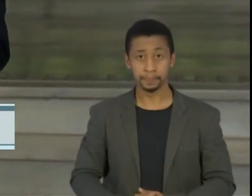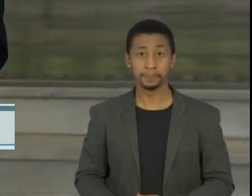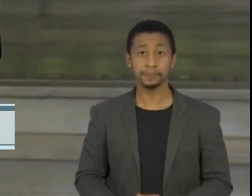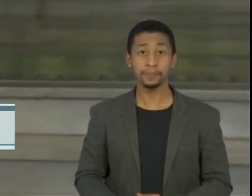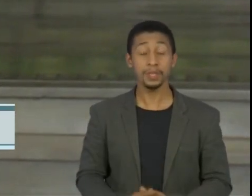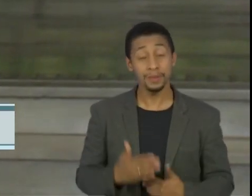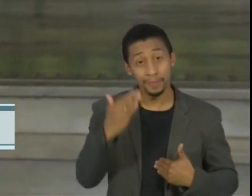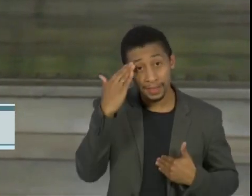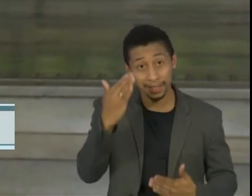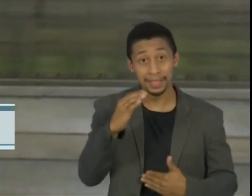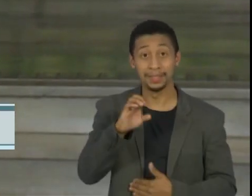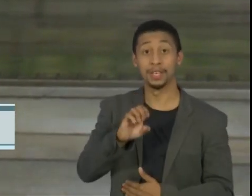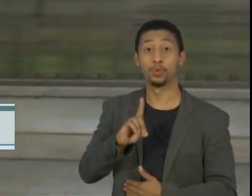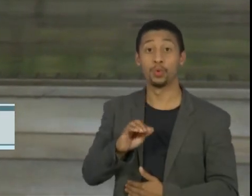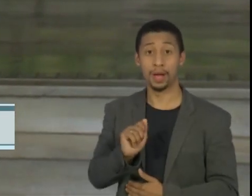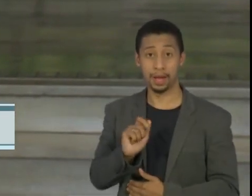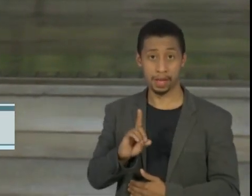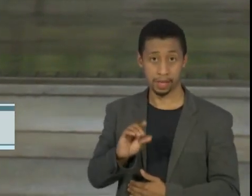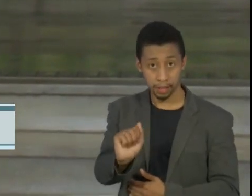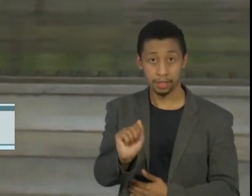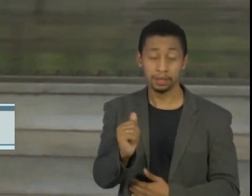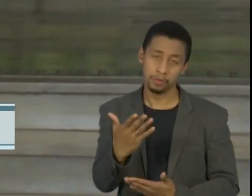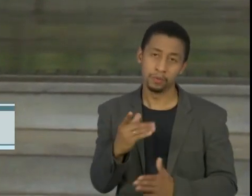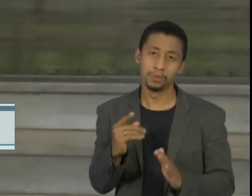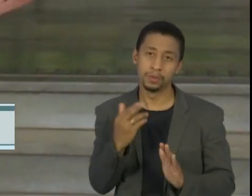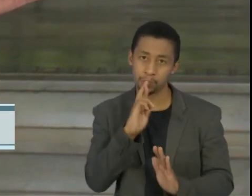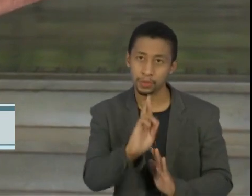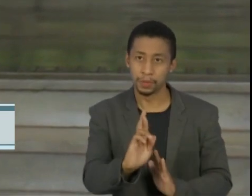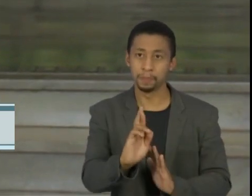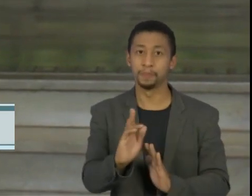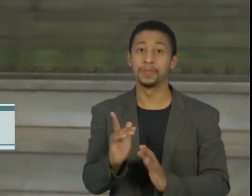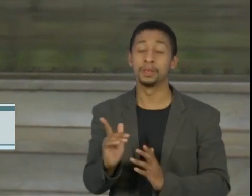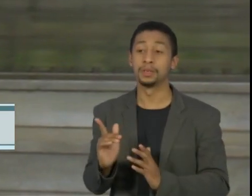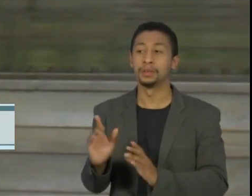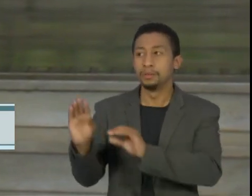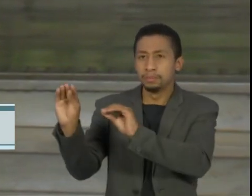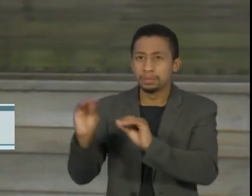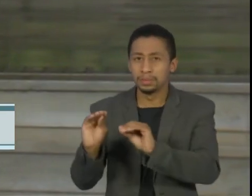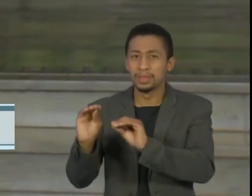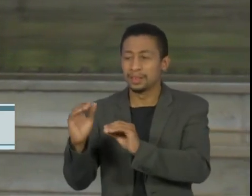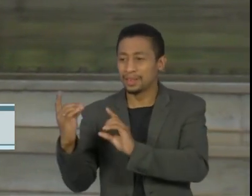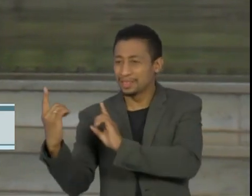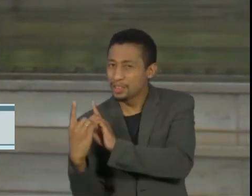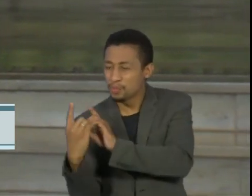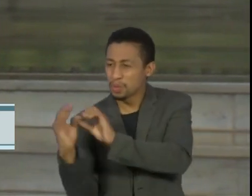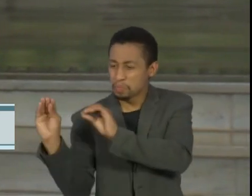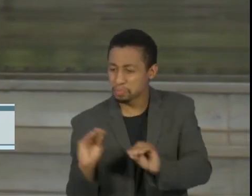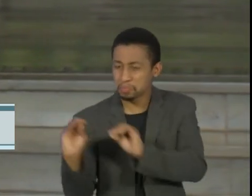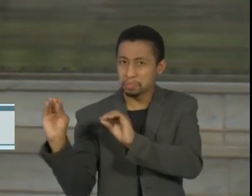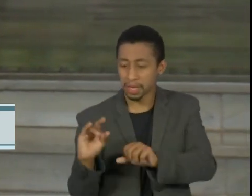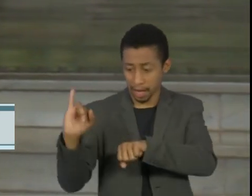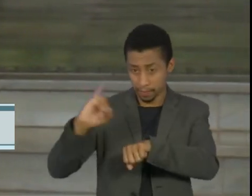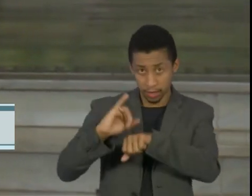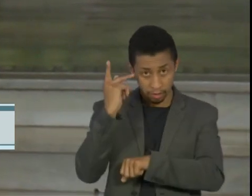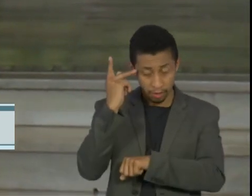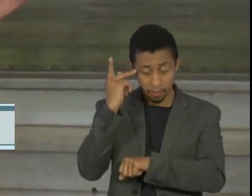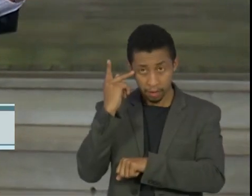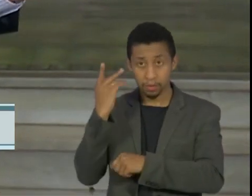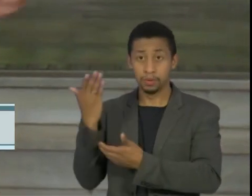Obrigado, Eduardo. Responderemos as duas perguntas. Sobre transferência de pacientes, eu vou pedir ao doutor Zé Henrique German que possa responder e,